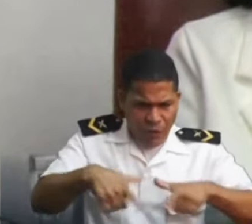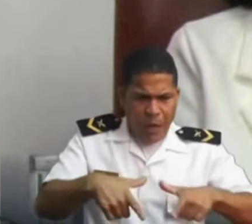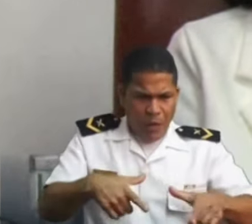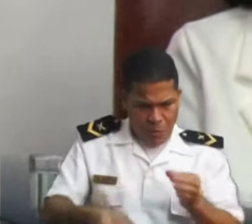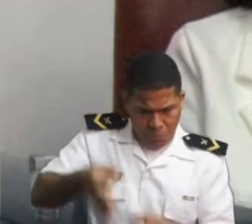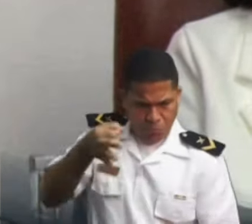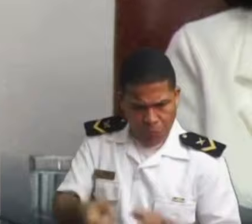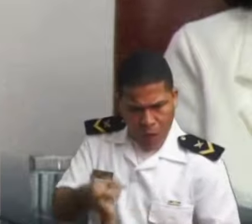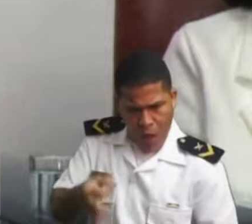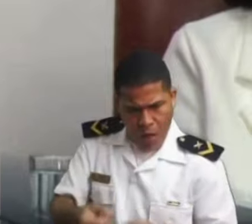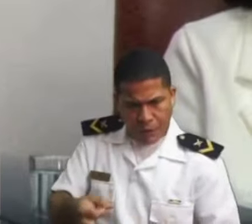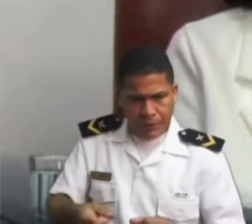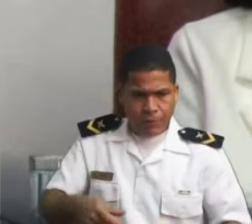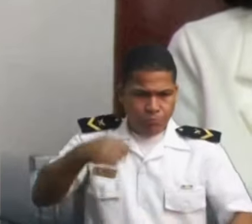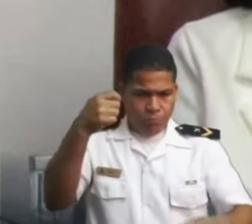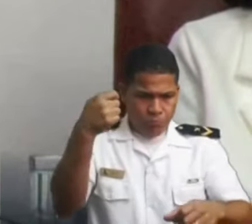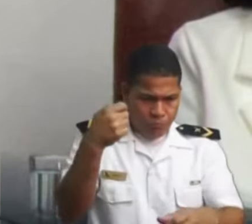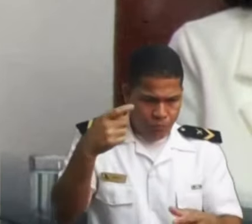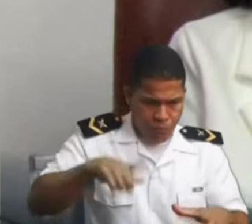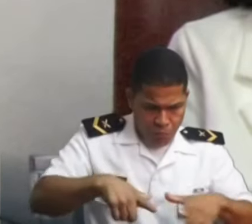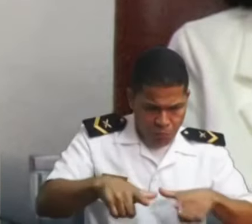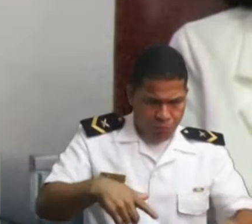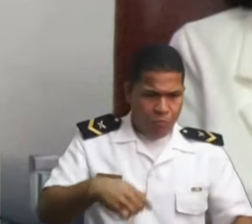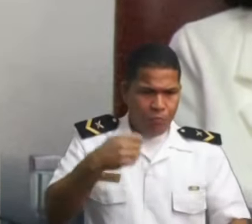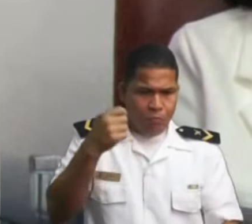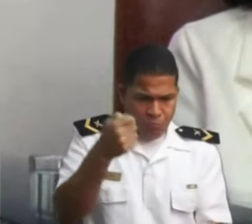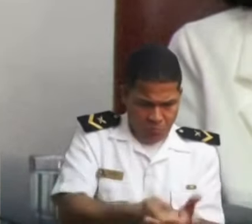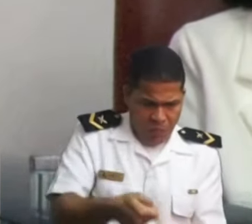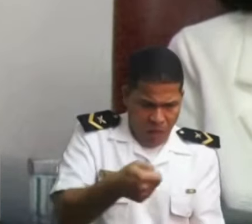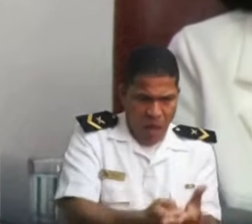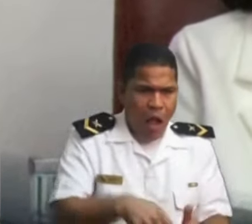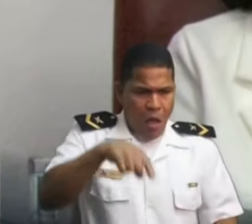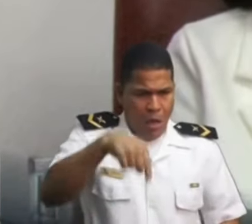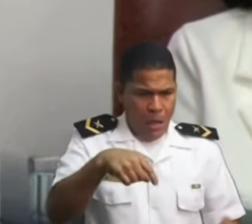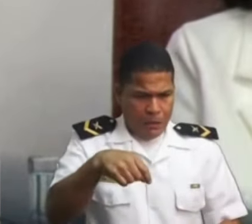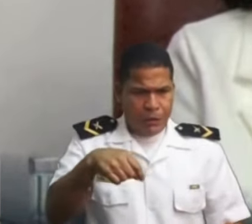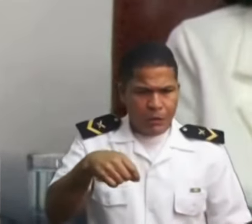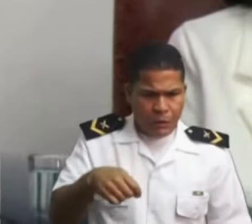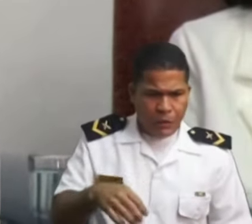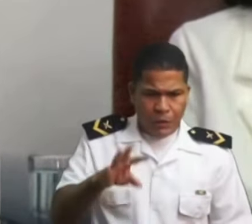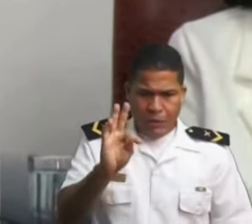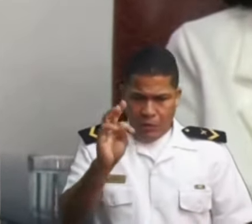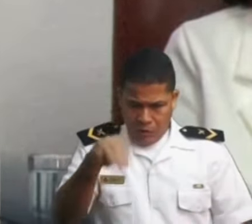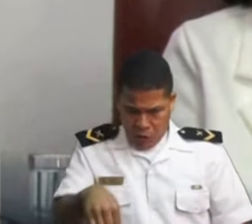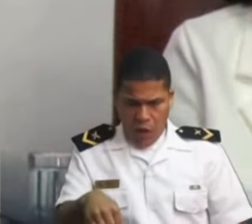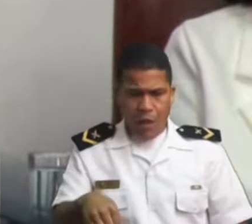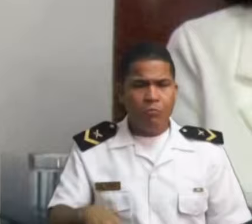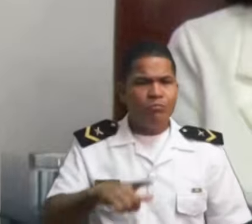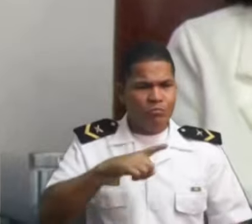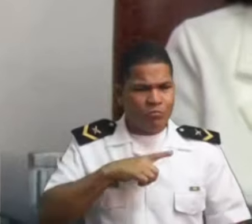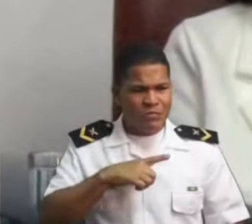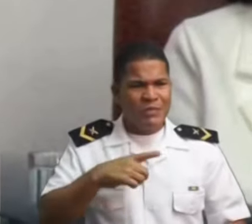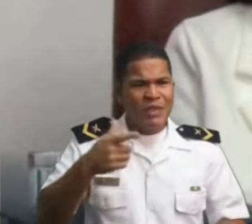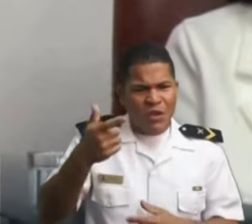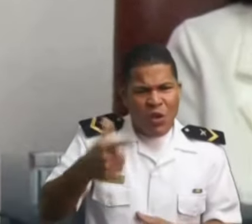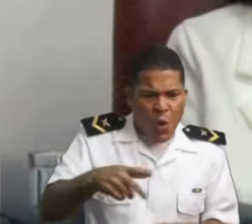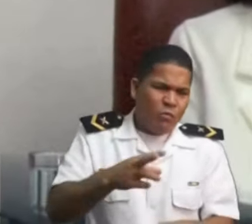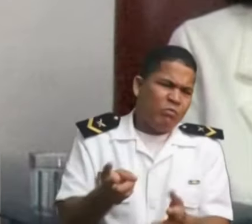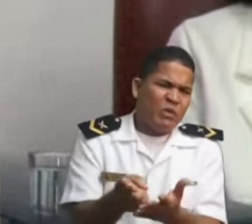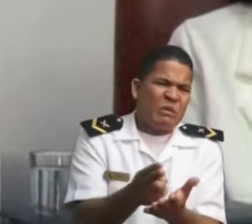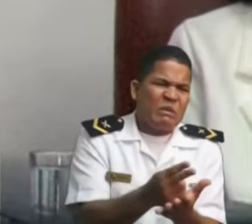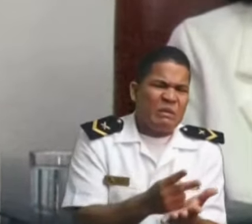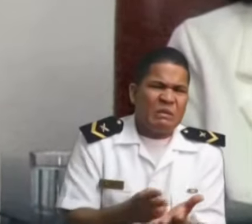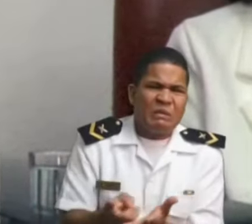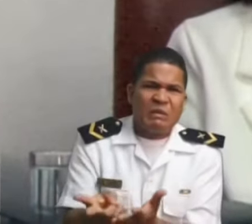jurídicas exercidas neste egrégio tribunal, apresentam-se outros fundamentais atores.